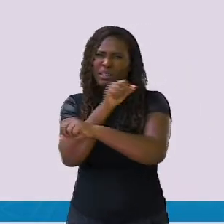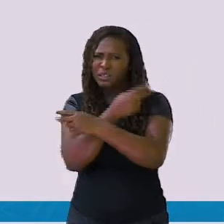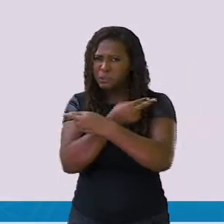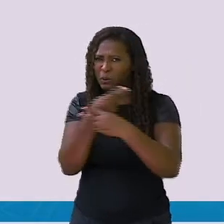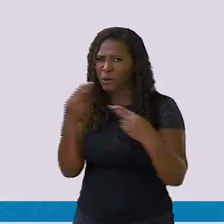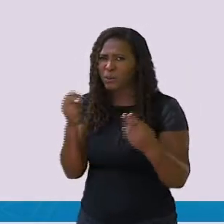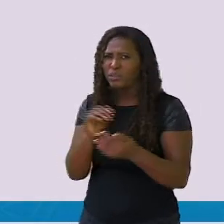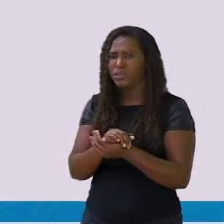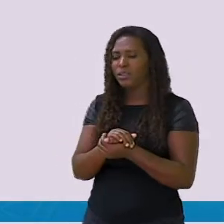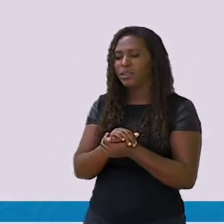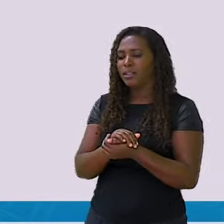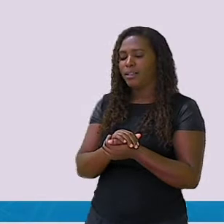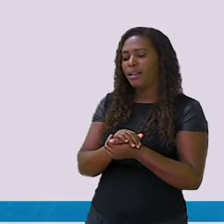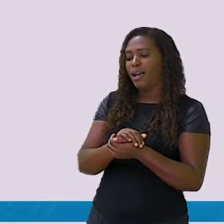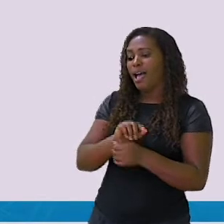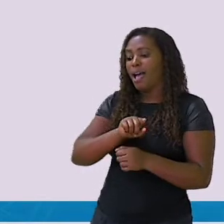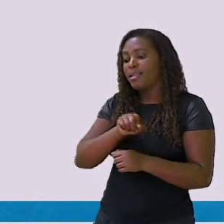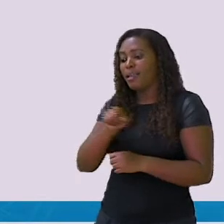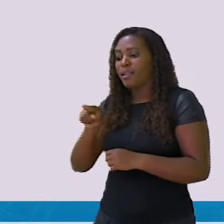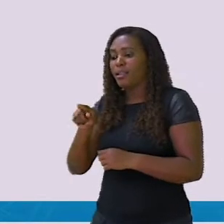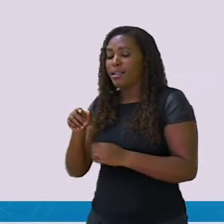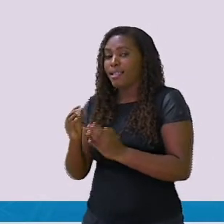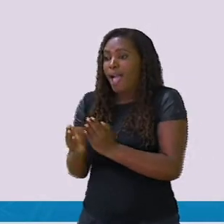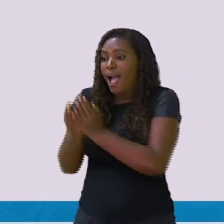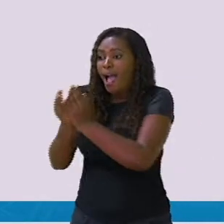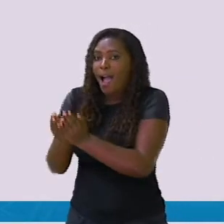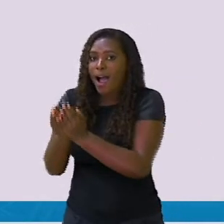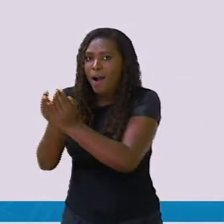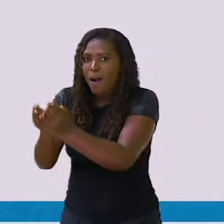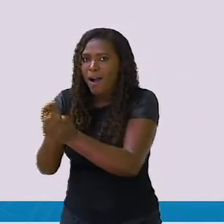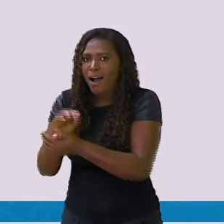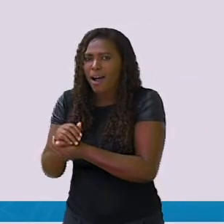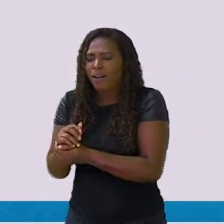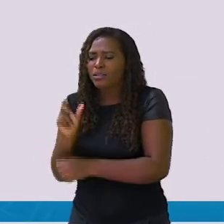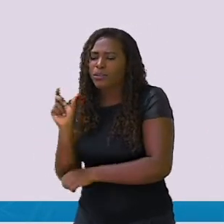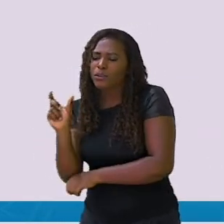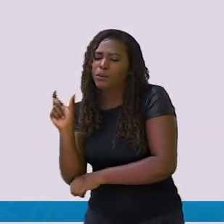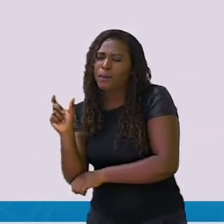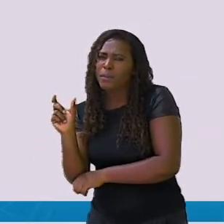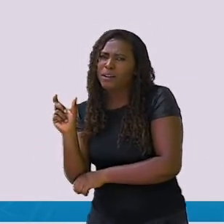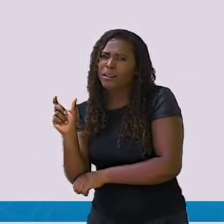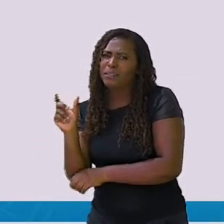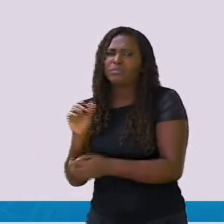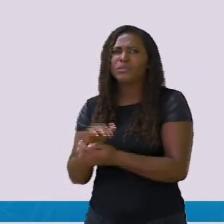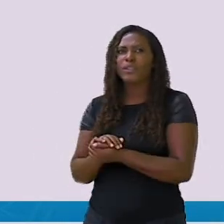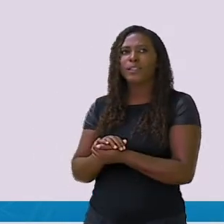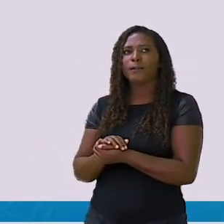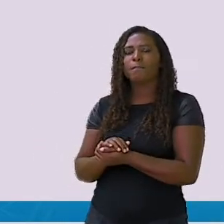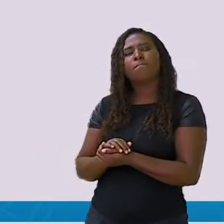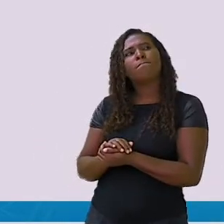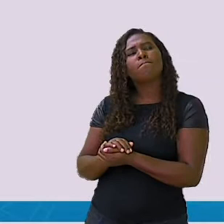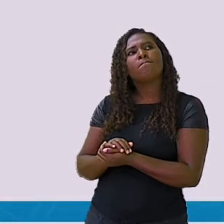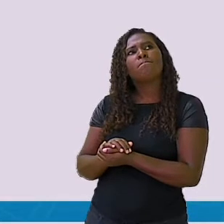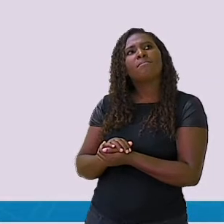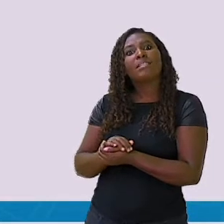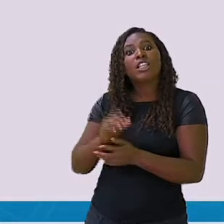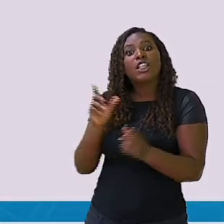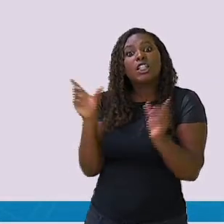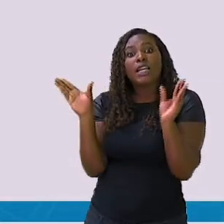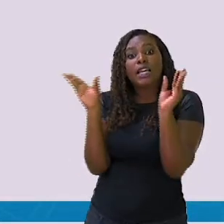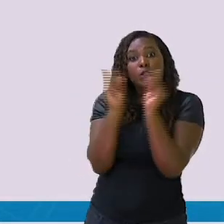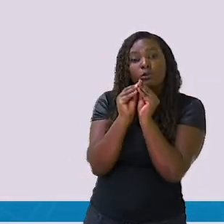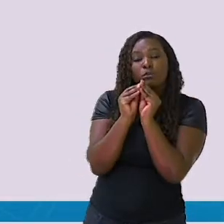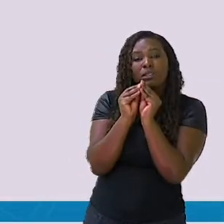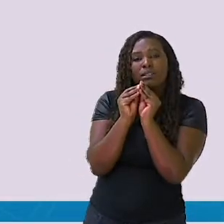põe lá uma palavrinha que ficou marcada para você. O que é transporte aquático? Transporte sobre águas, né? Então, usa